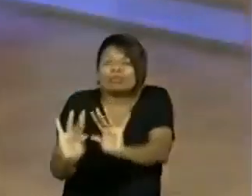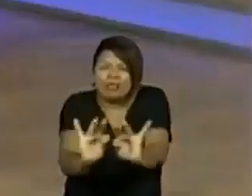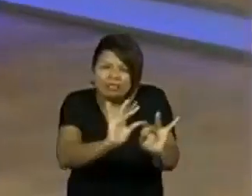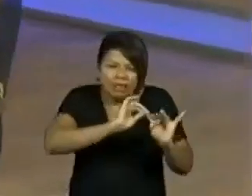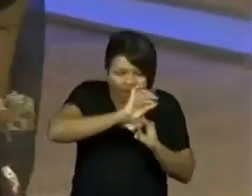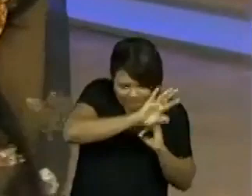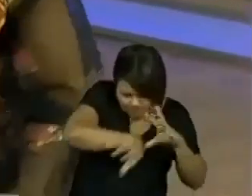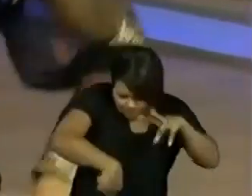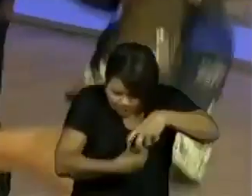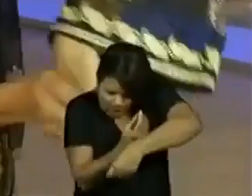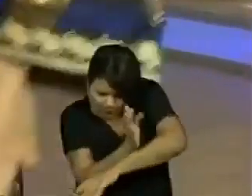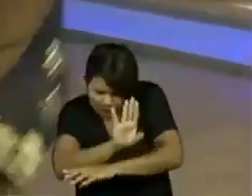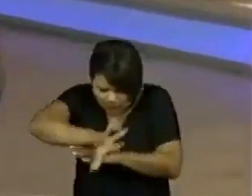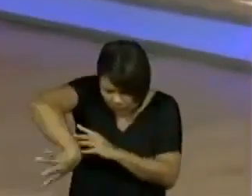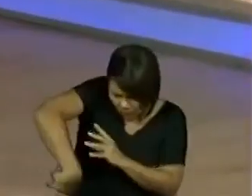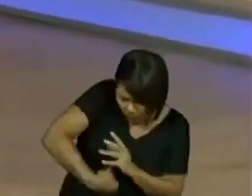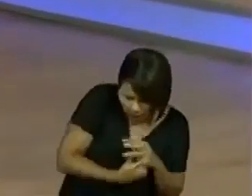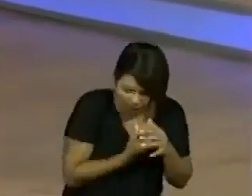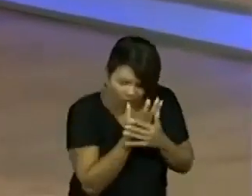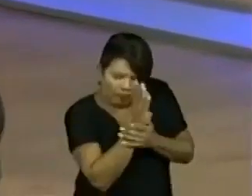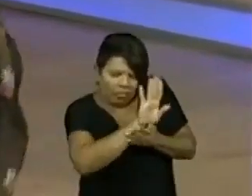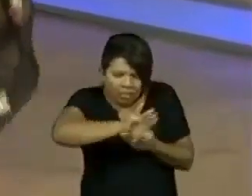e com aquele humus